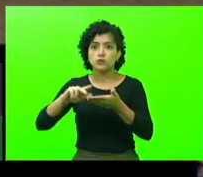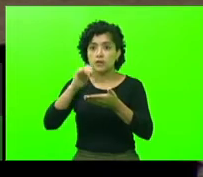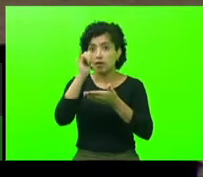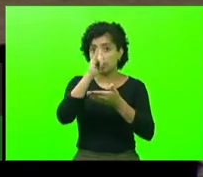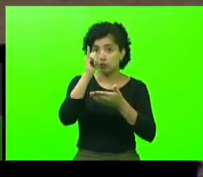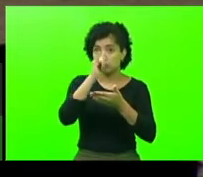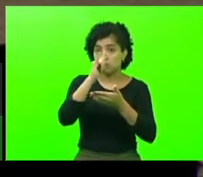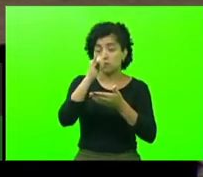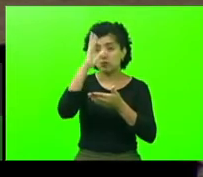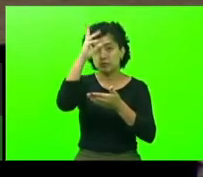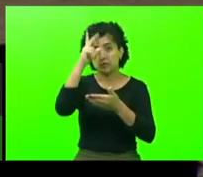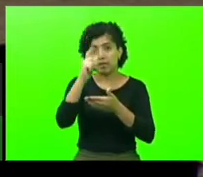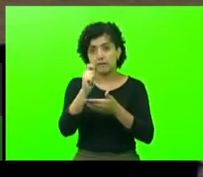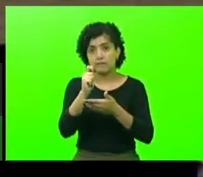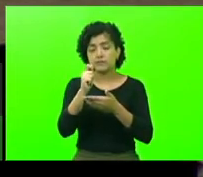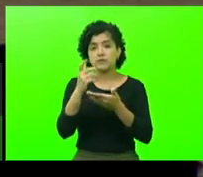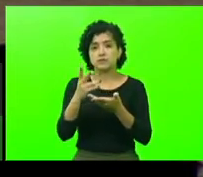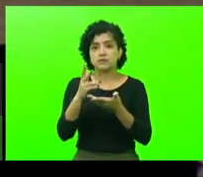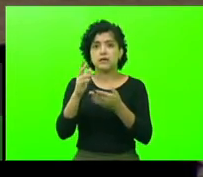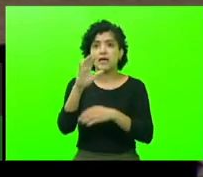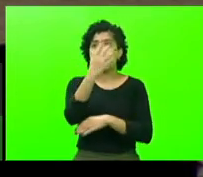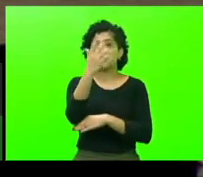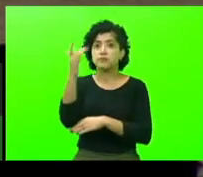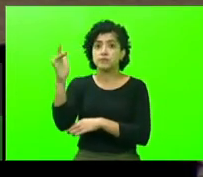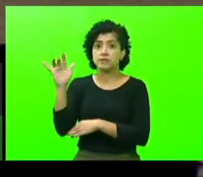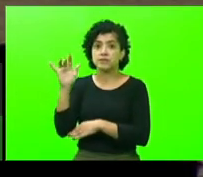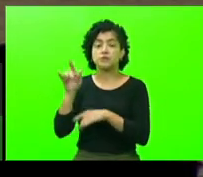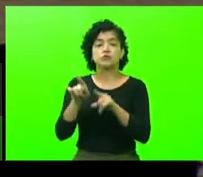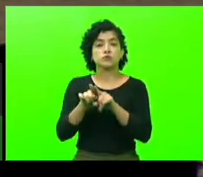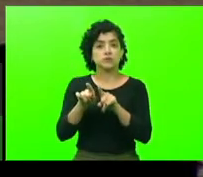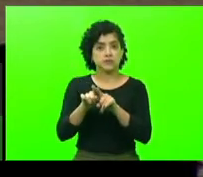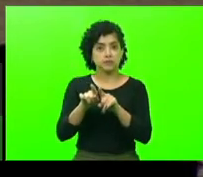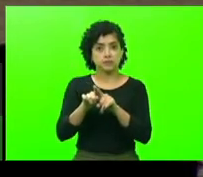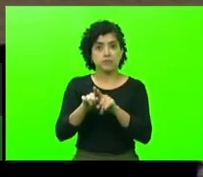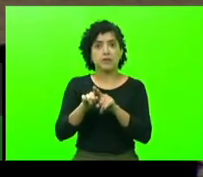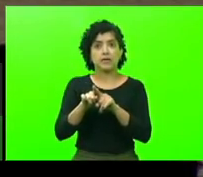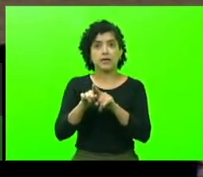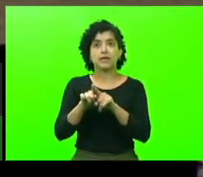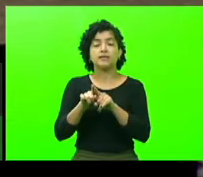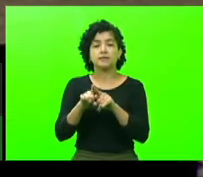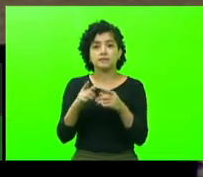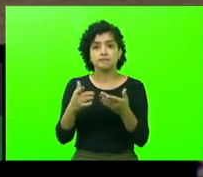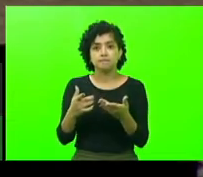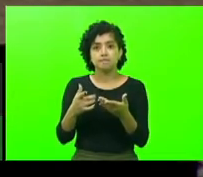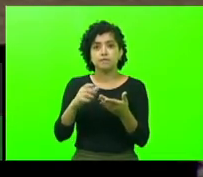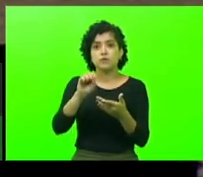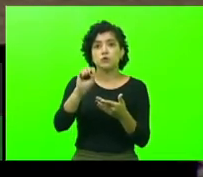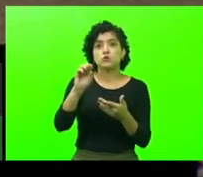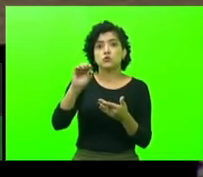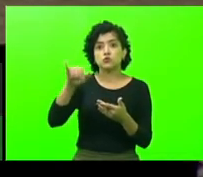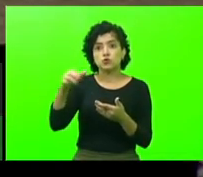aves, as plantações dos cereais, seja do milho, da soja.